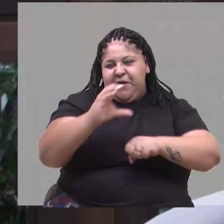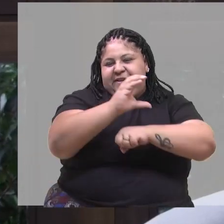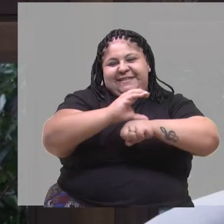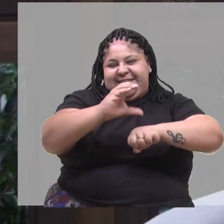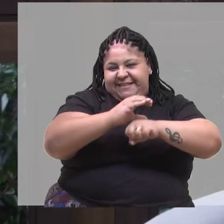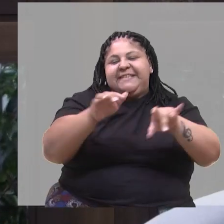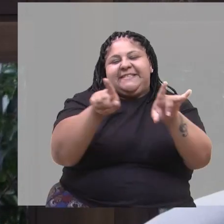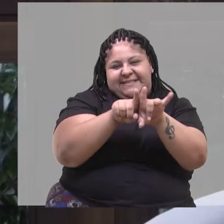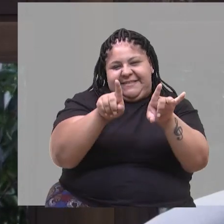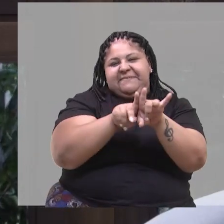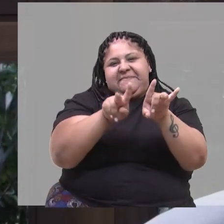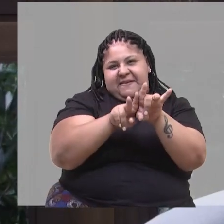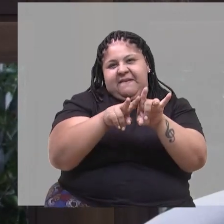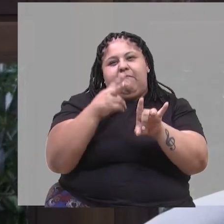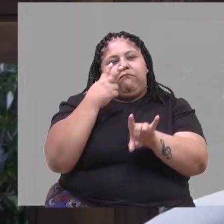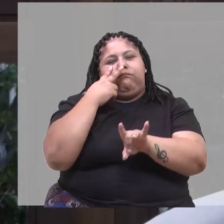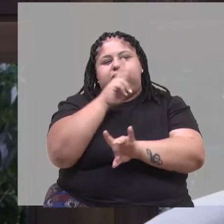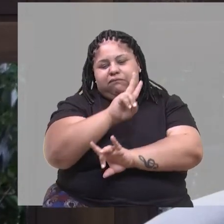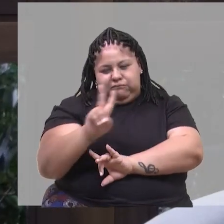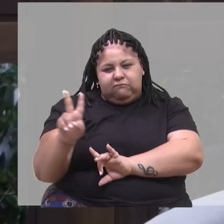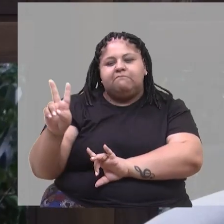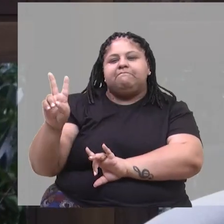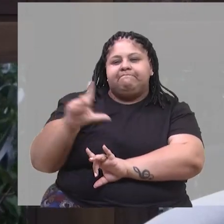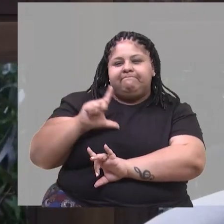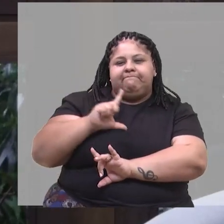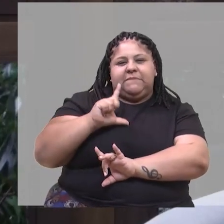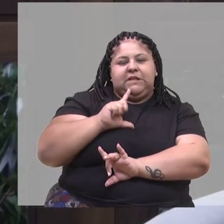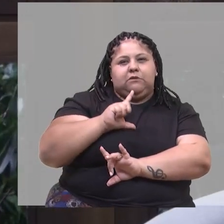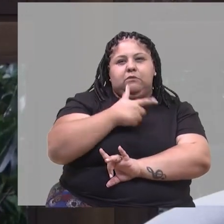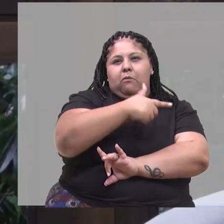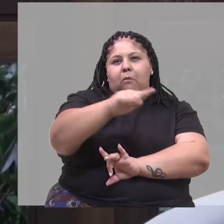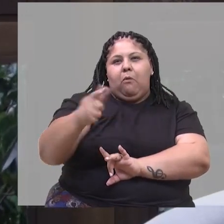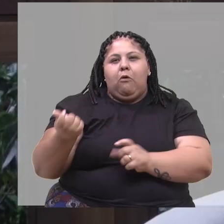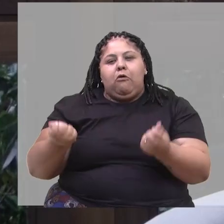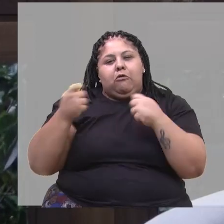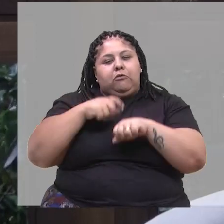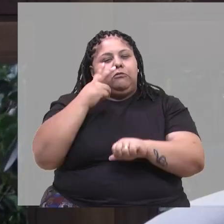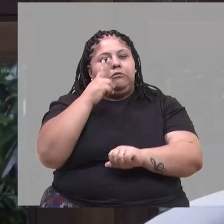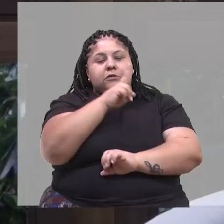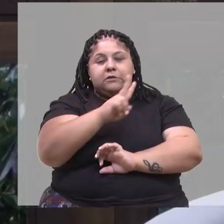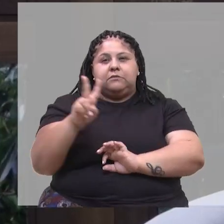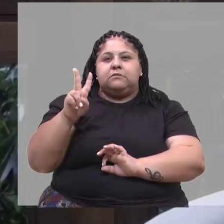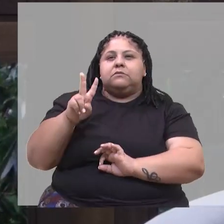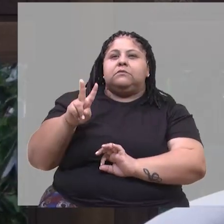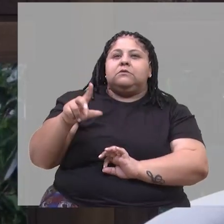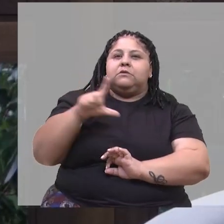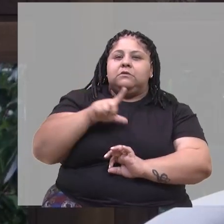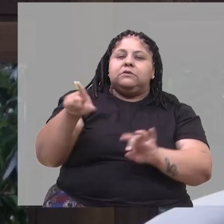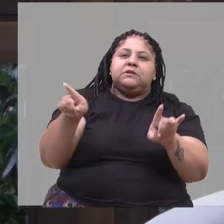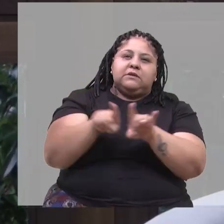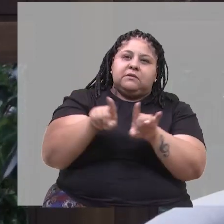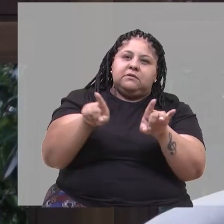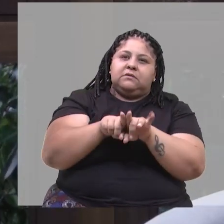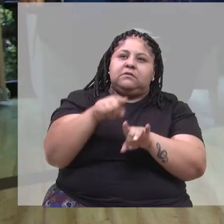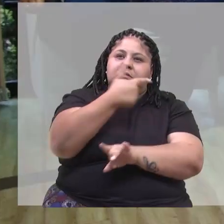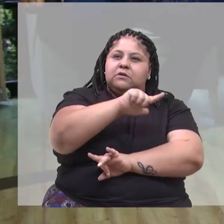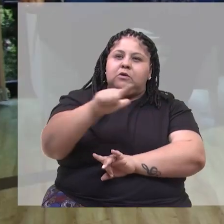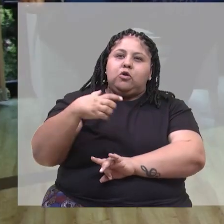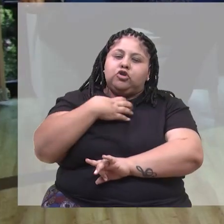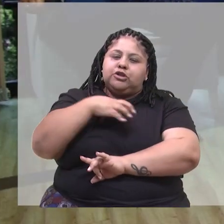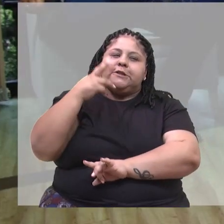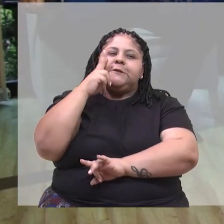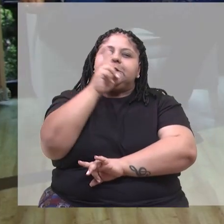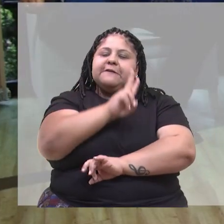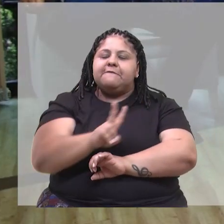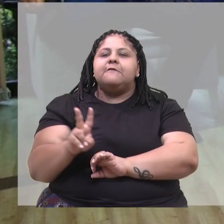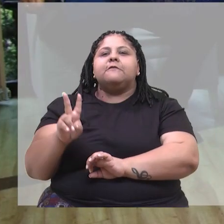são as minhas cores e eu acho que eu tenho outras possibilidades de enxergar também, quando eu não enxergo como todo mundo, mas eu também tenho outras possibilidades